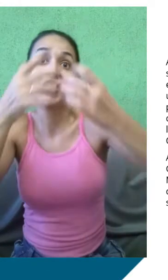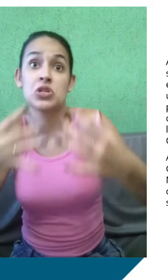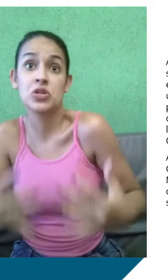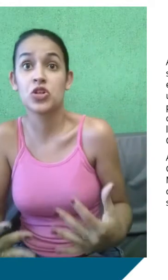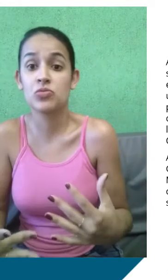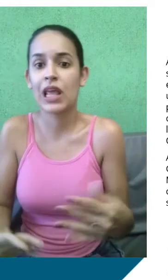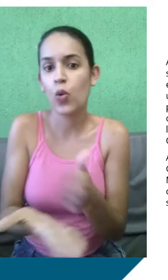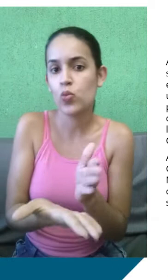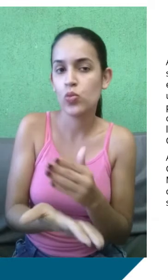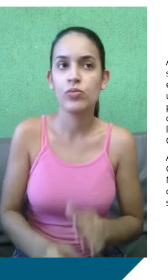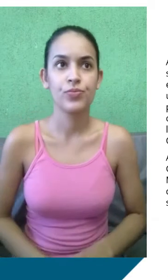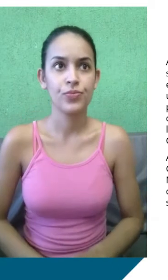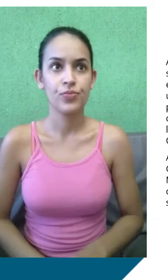crítica.